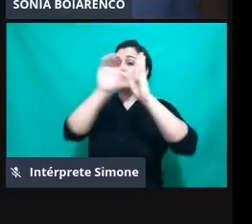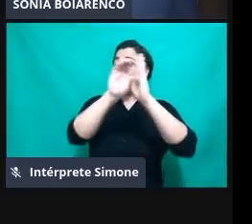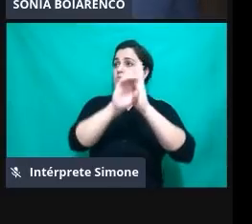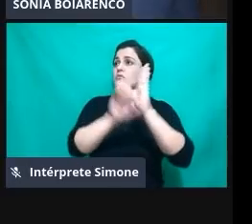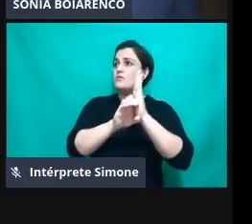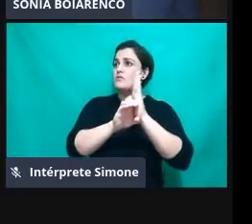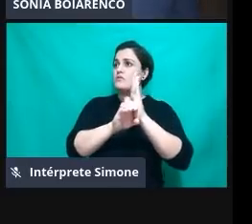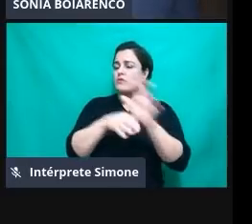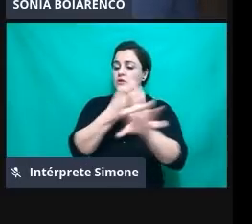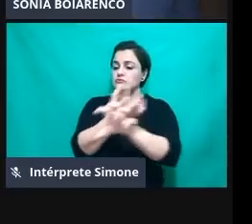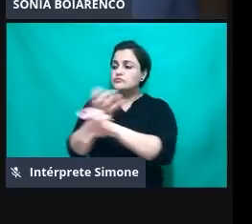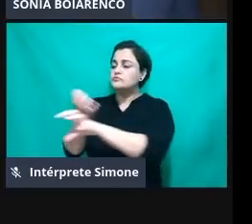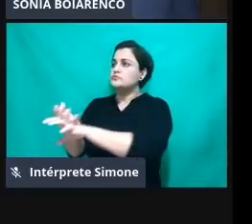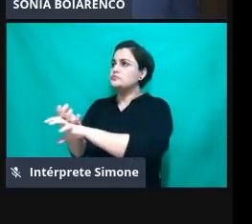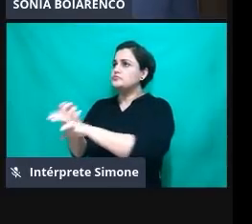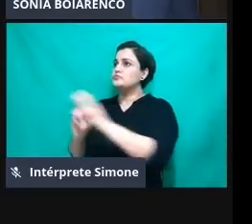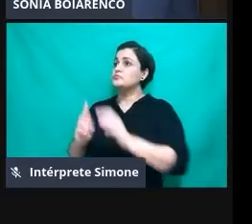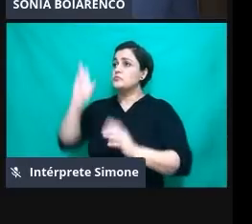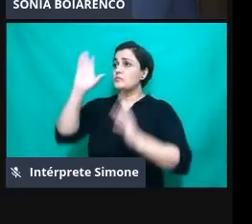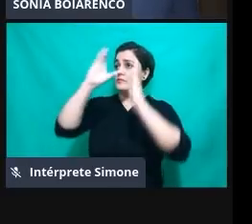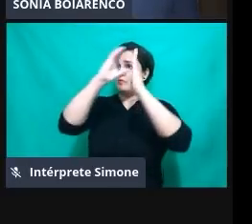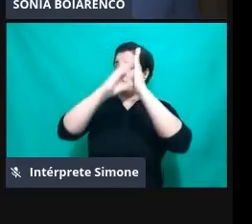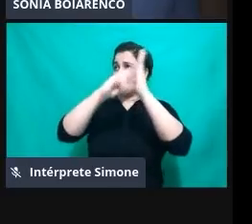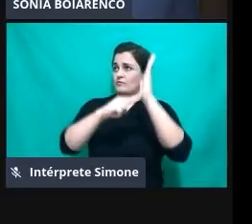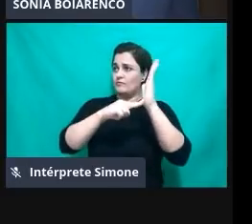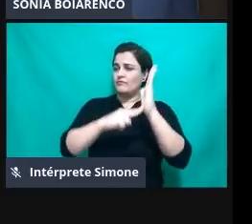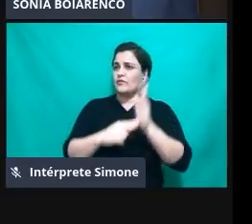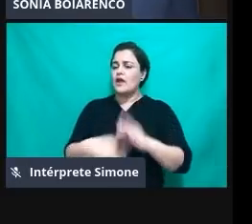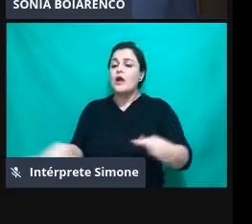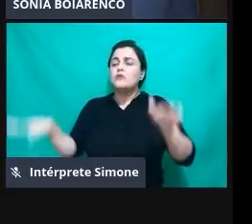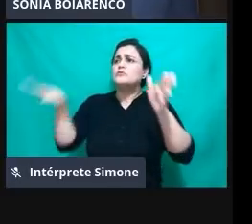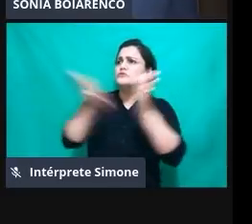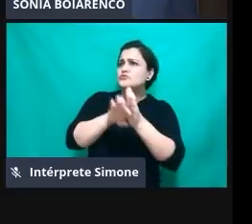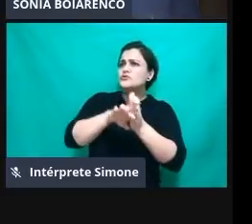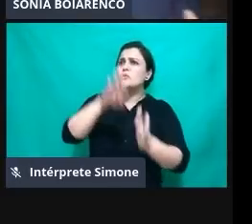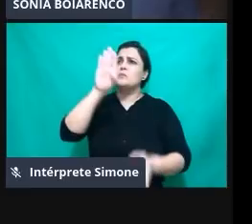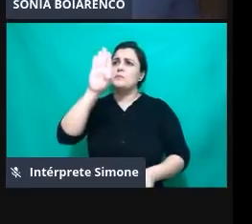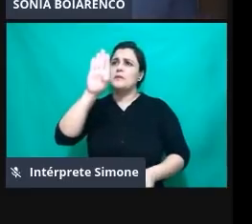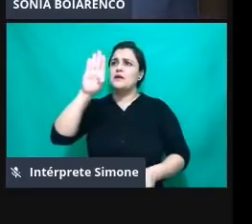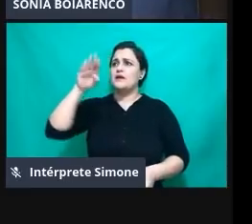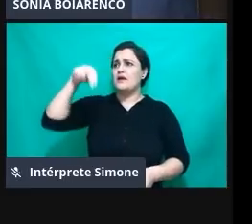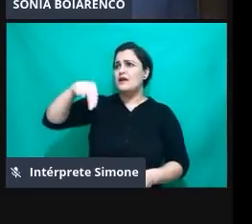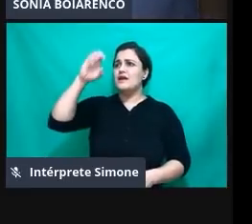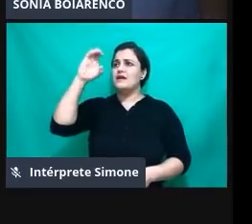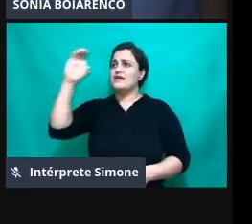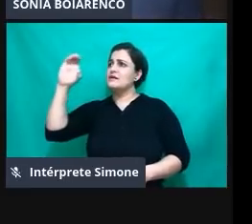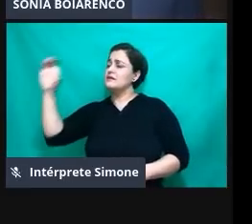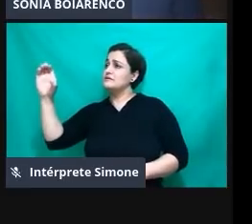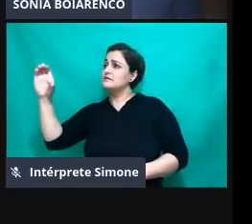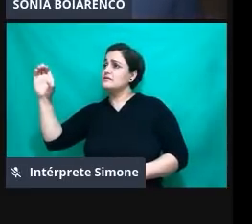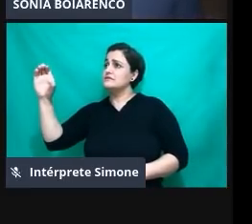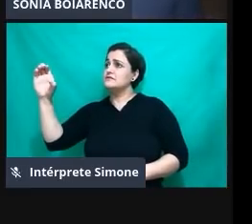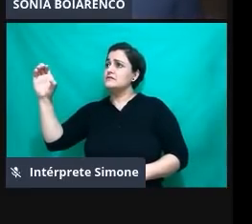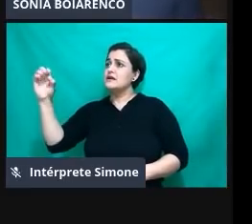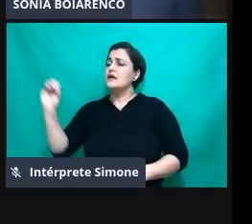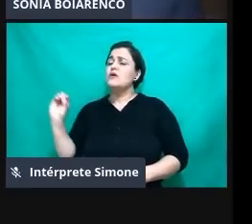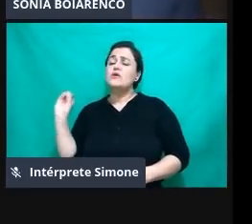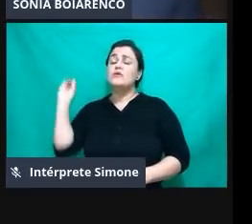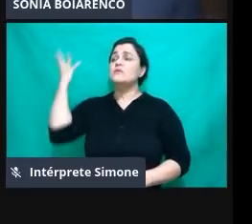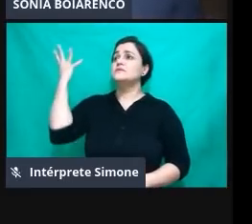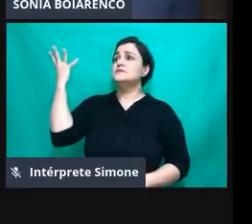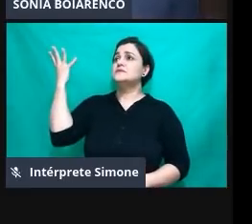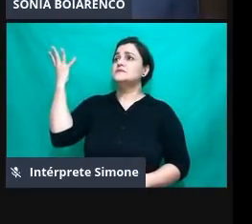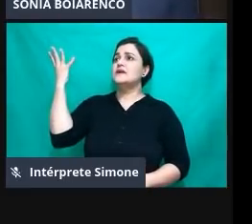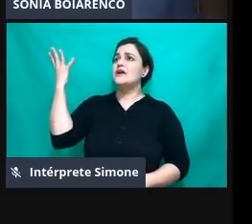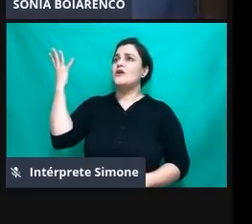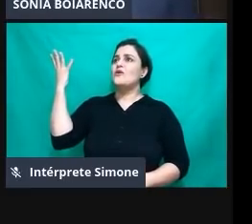da BNCC, né, criando uma base comum, né, para todo o Brasil, nós tivemos que